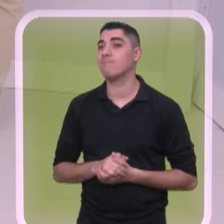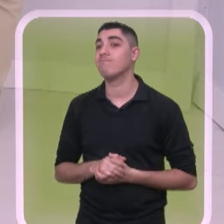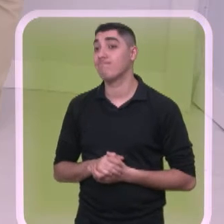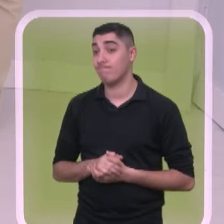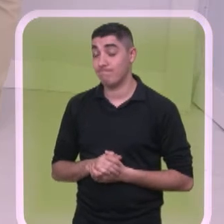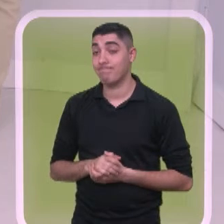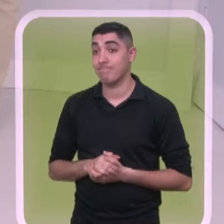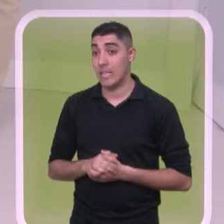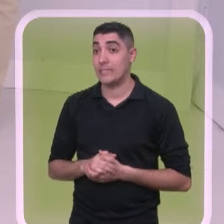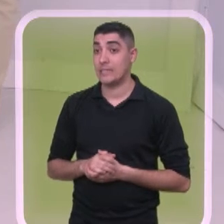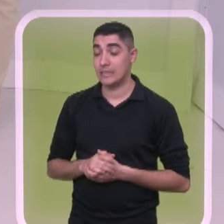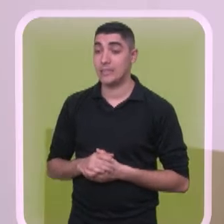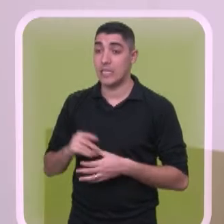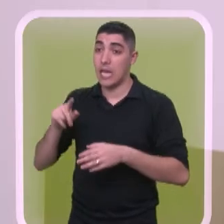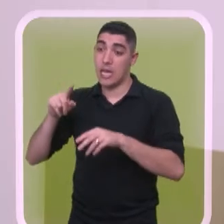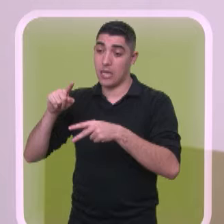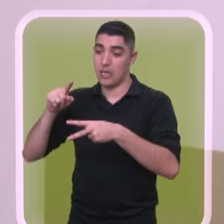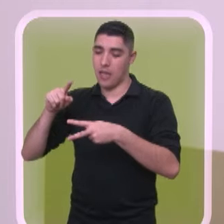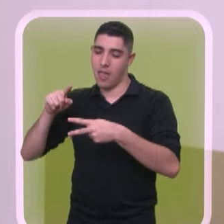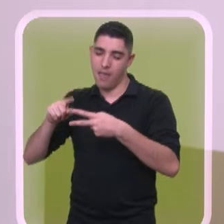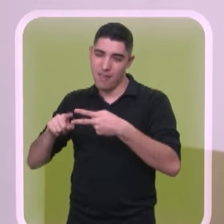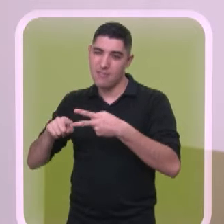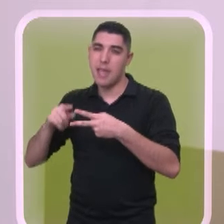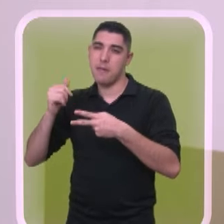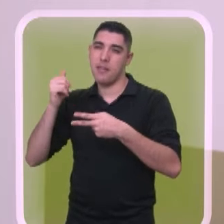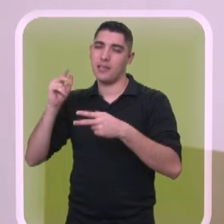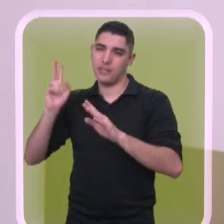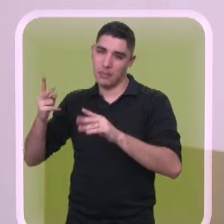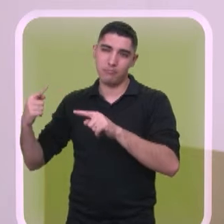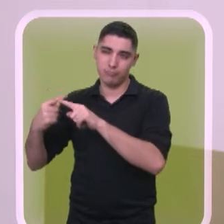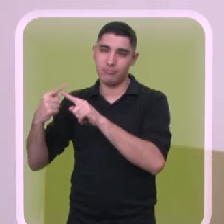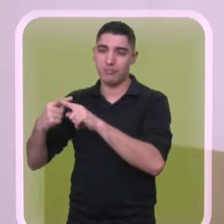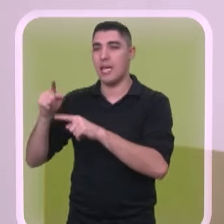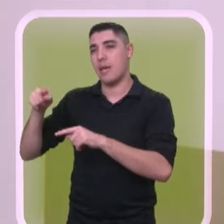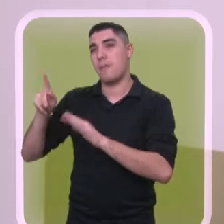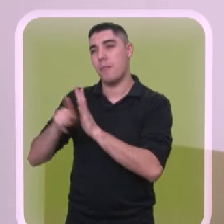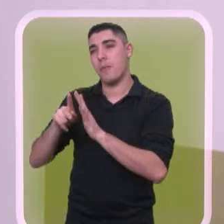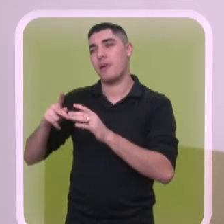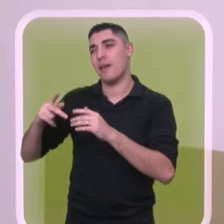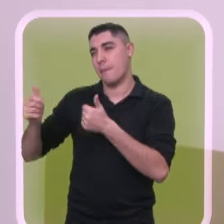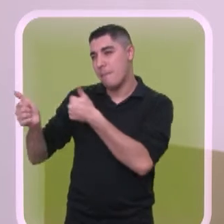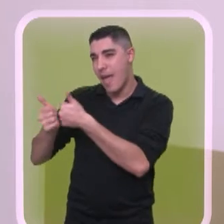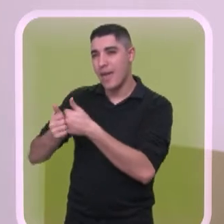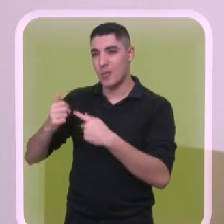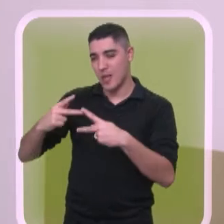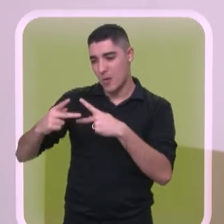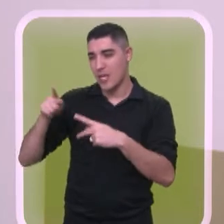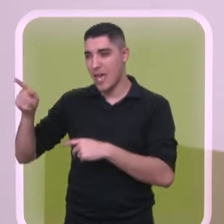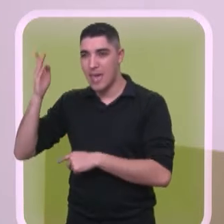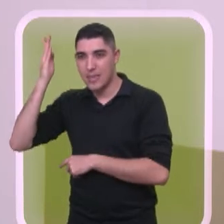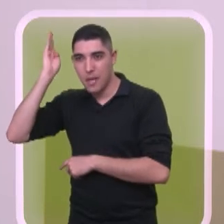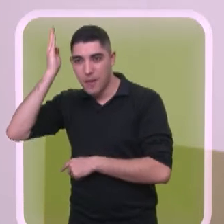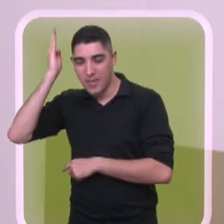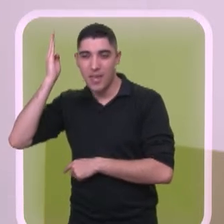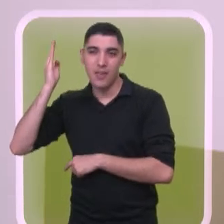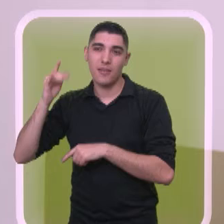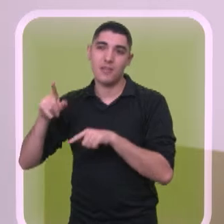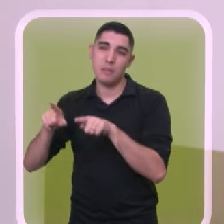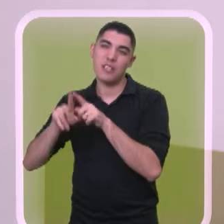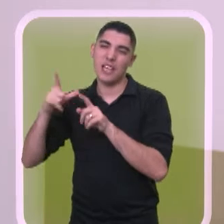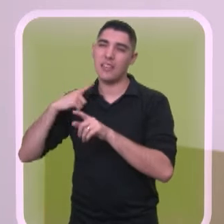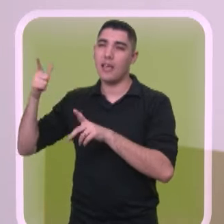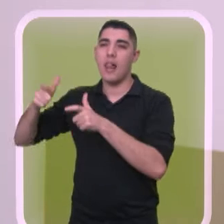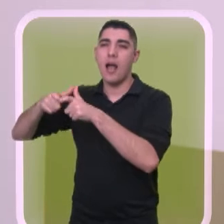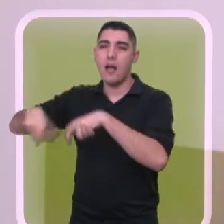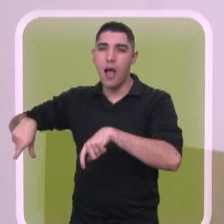dois... Um jogo acho que é mais clássico que o outro, né? O Taubaté, pela questão das cidades, enfim, já tem um clássico no futebol de campo e em